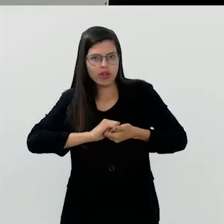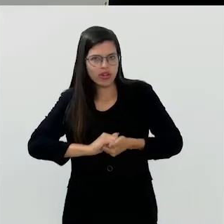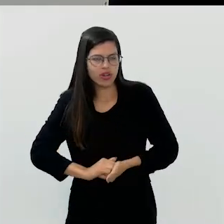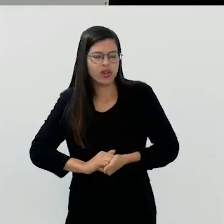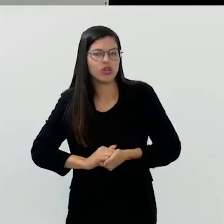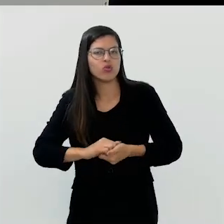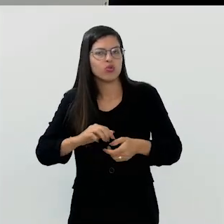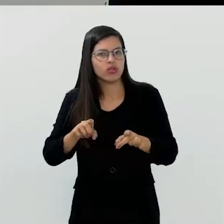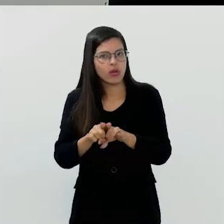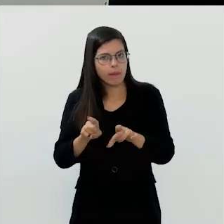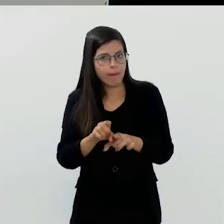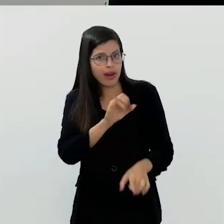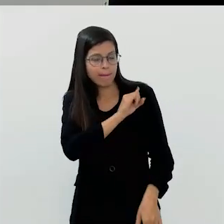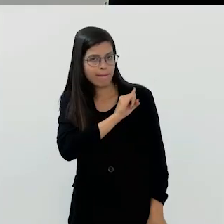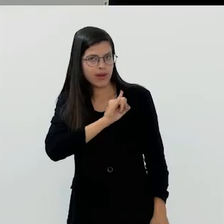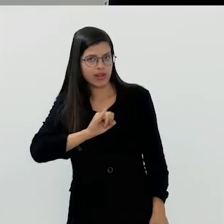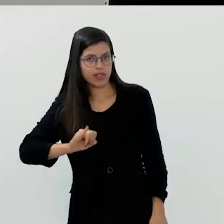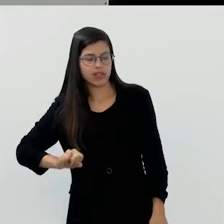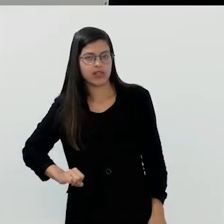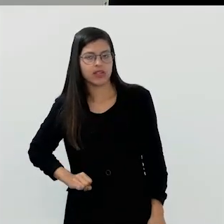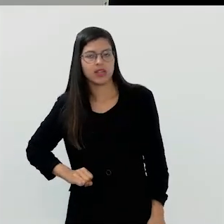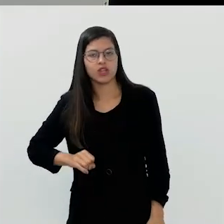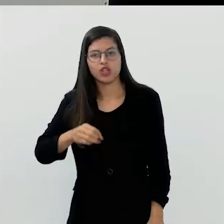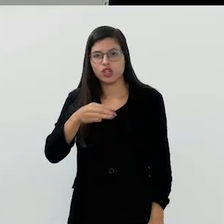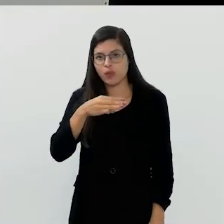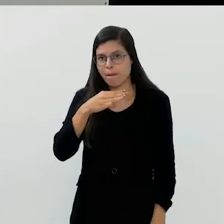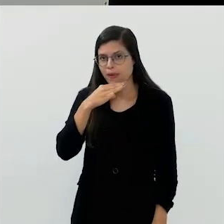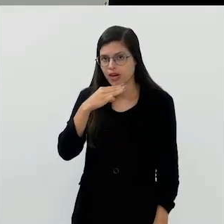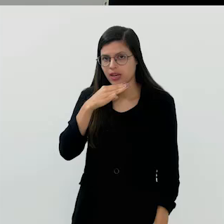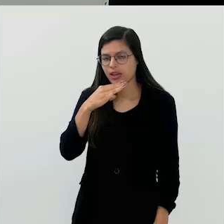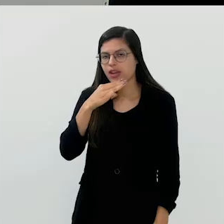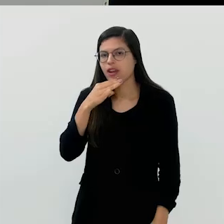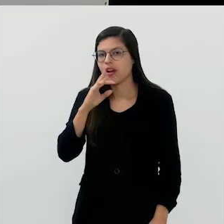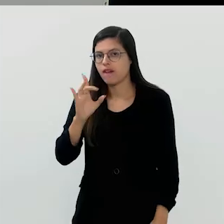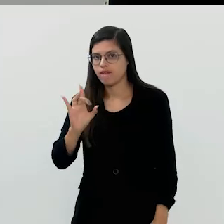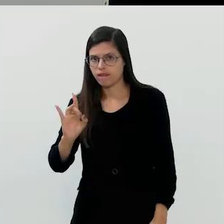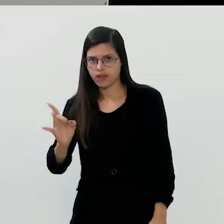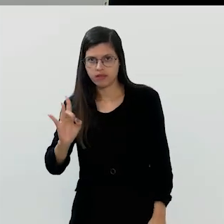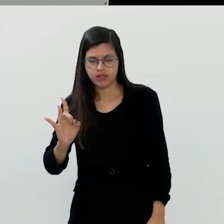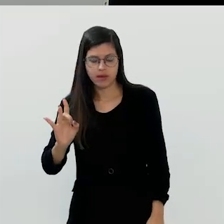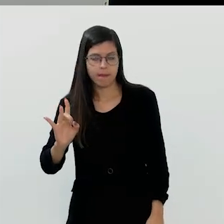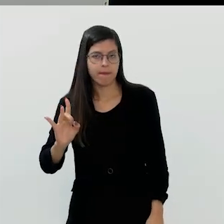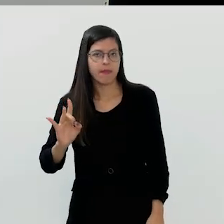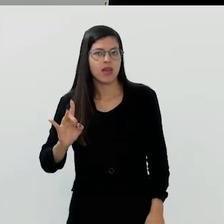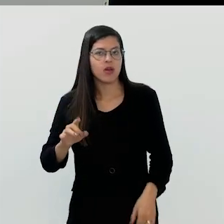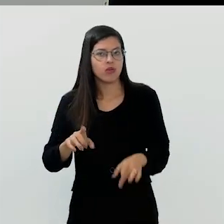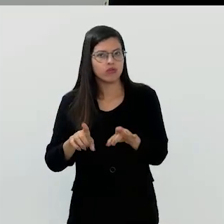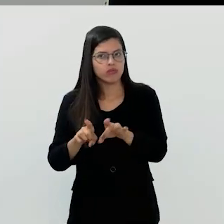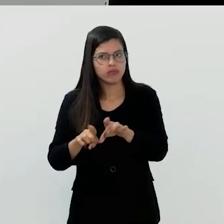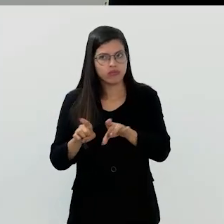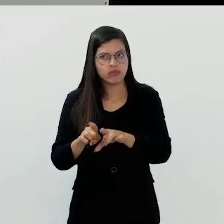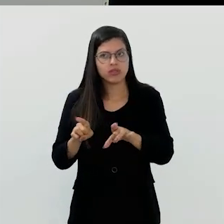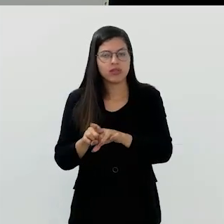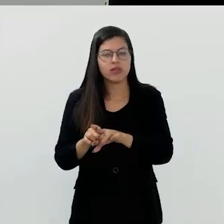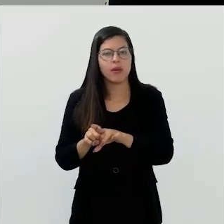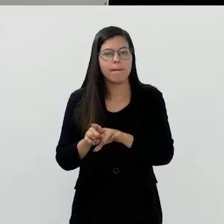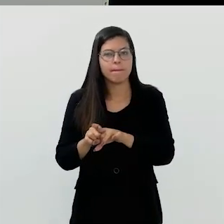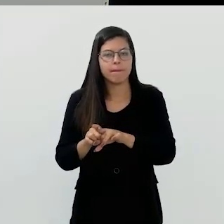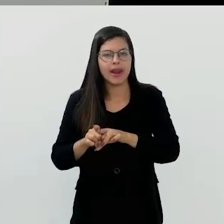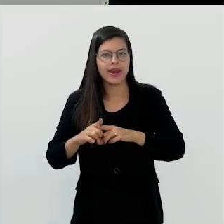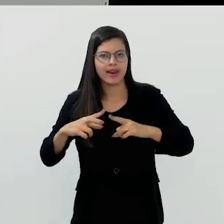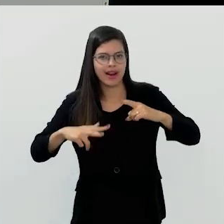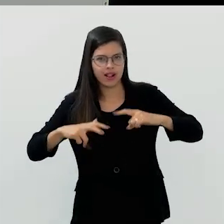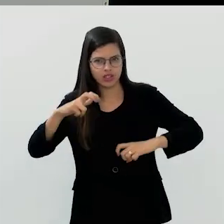Viradouro, Imperatriz, Mangueira, Vila Isabel e Grande Rio também. E